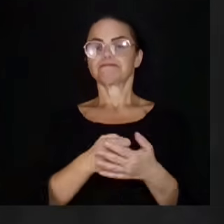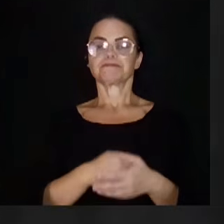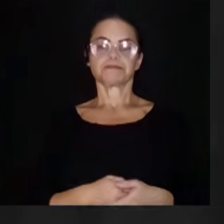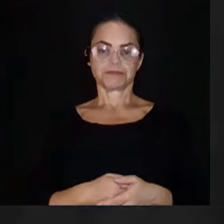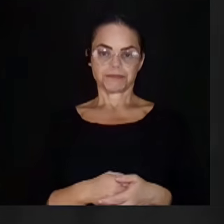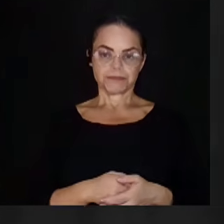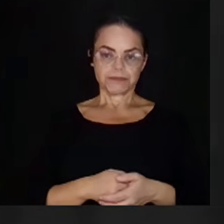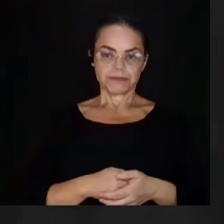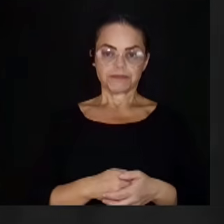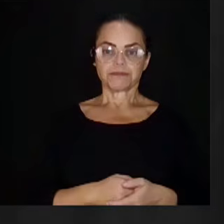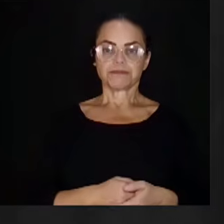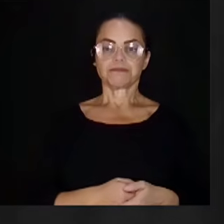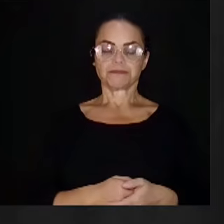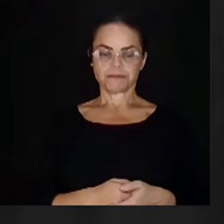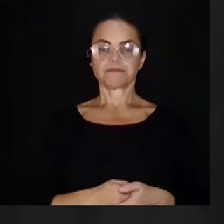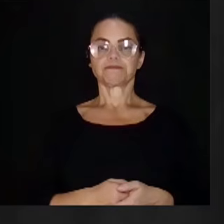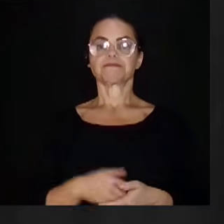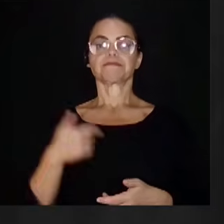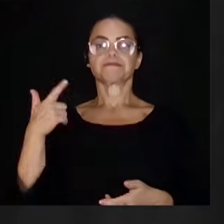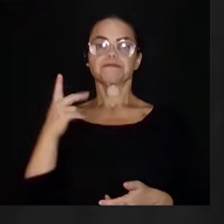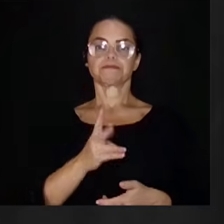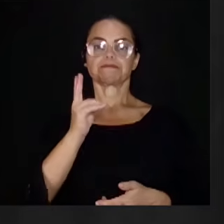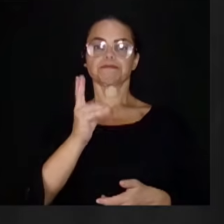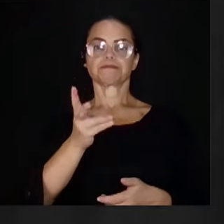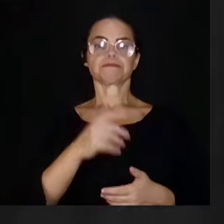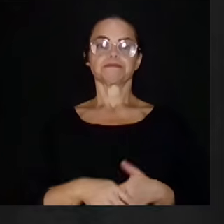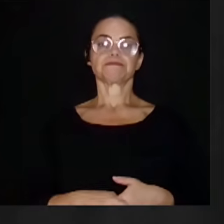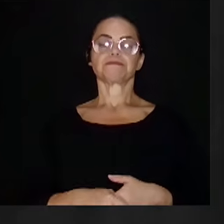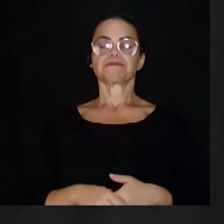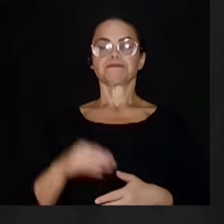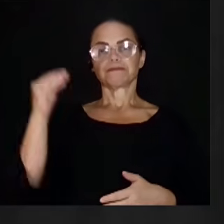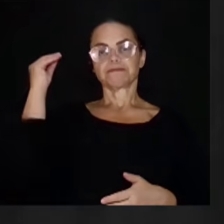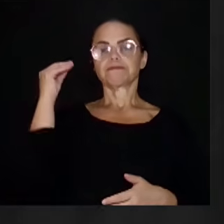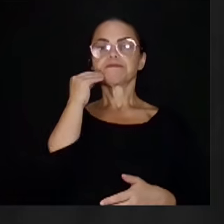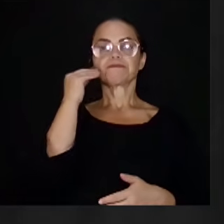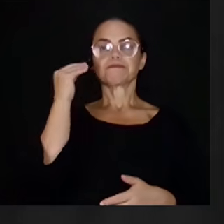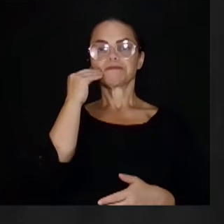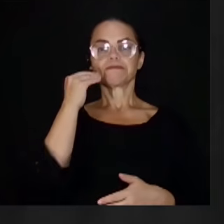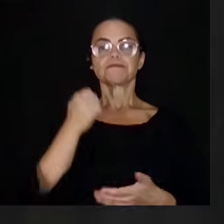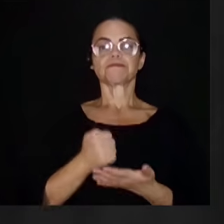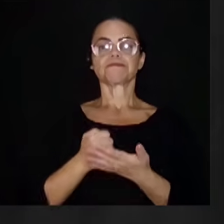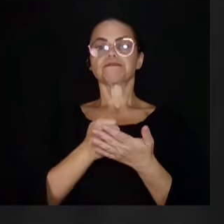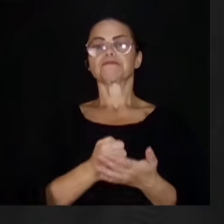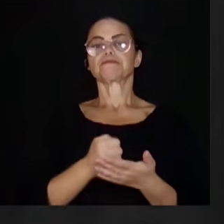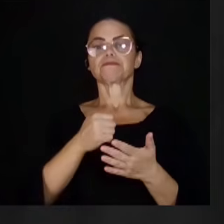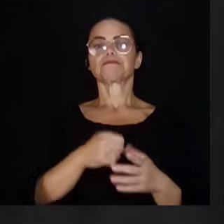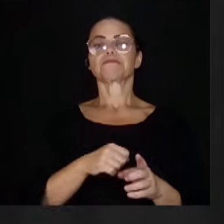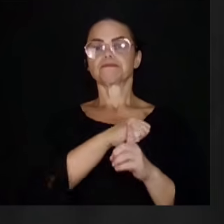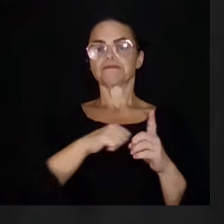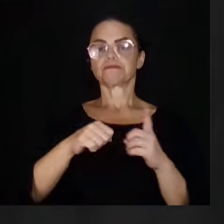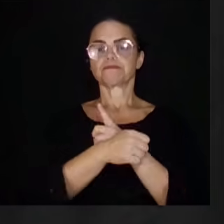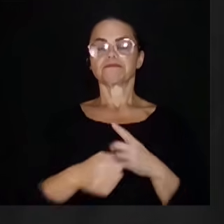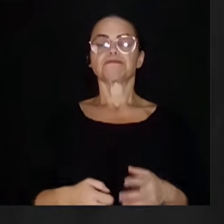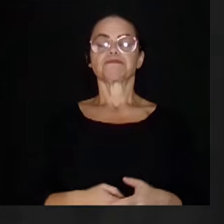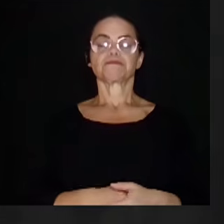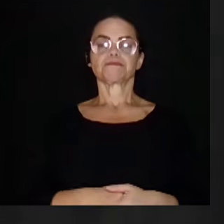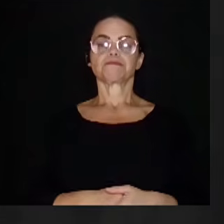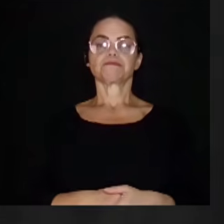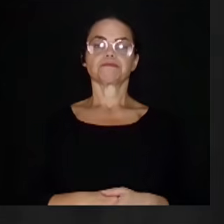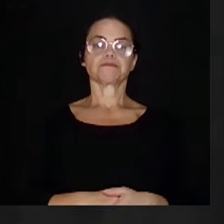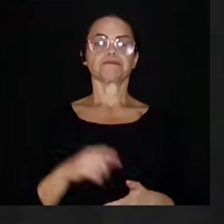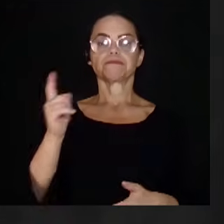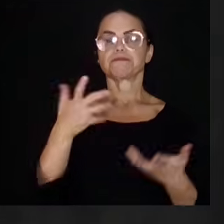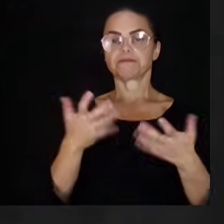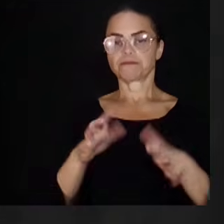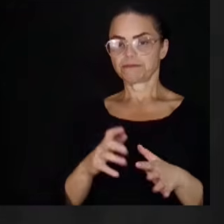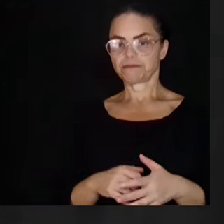sempre esbarrei, né? Tentei fazer serviço social, estava ali não era o que eu queria, mas